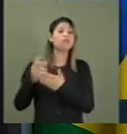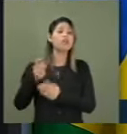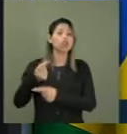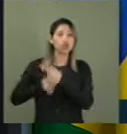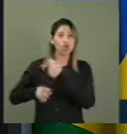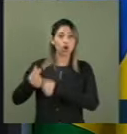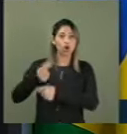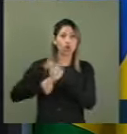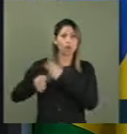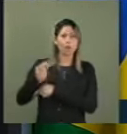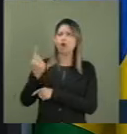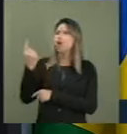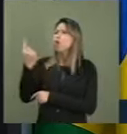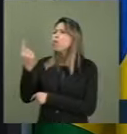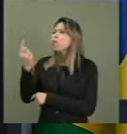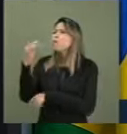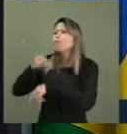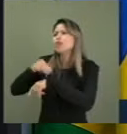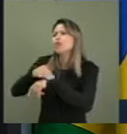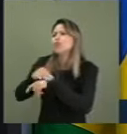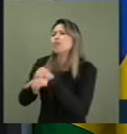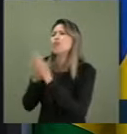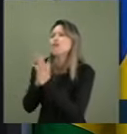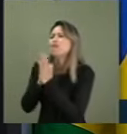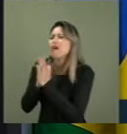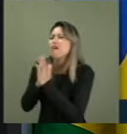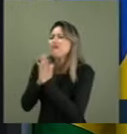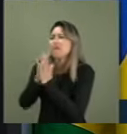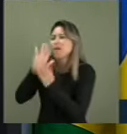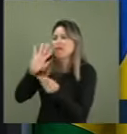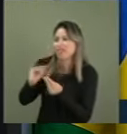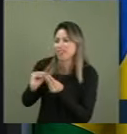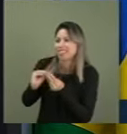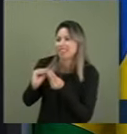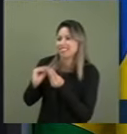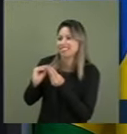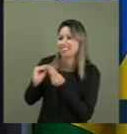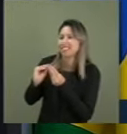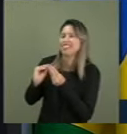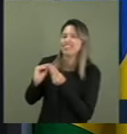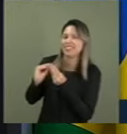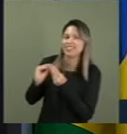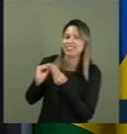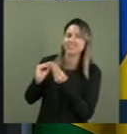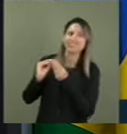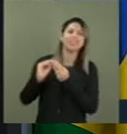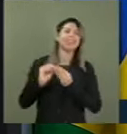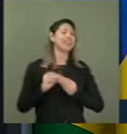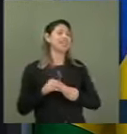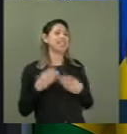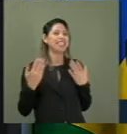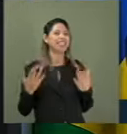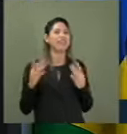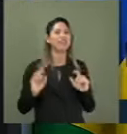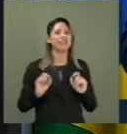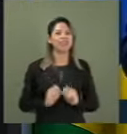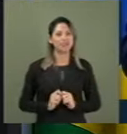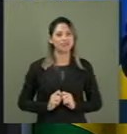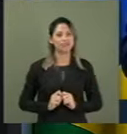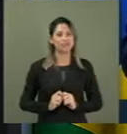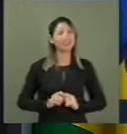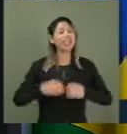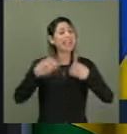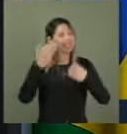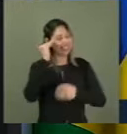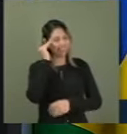país. Presidente, eu peço 1 minuto no máximo mais para concluir. Eu concluo dizendo que